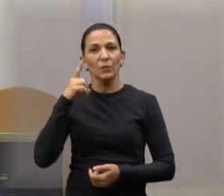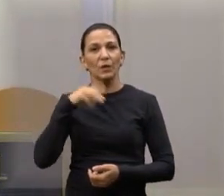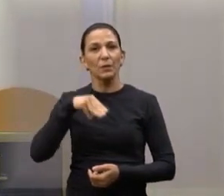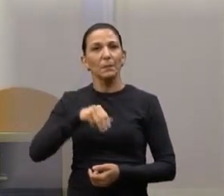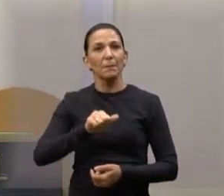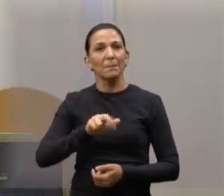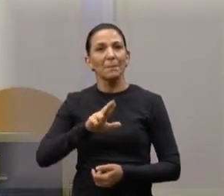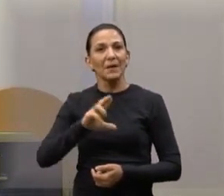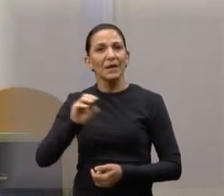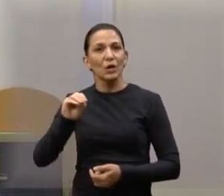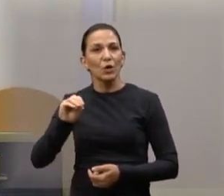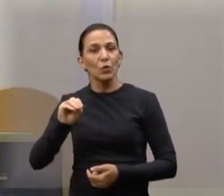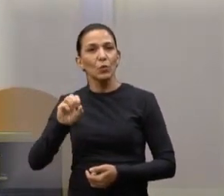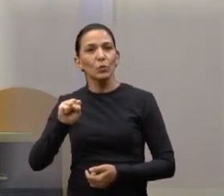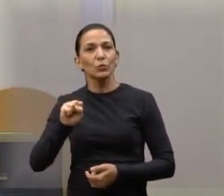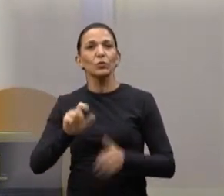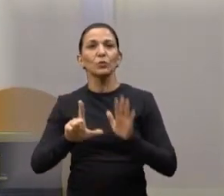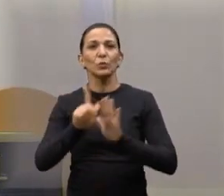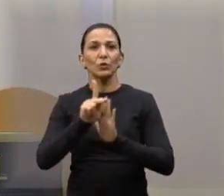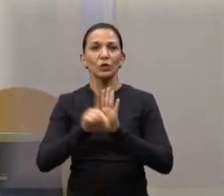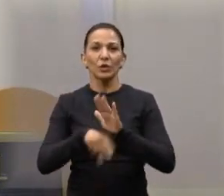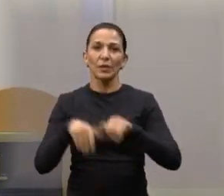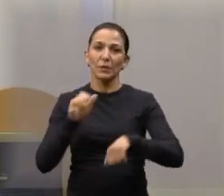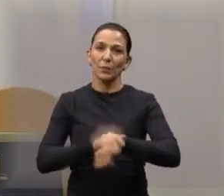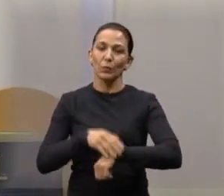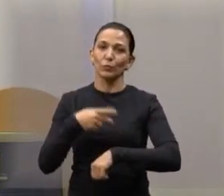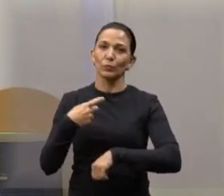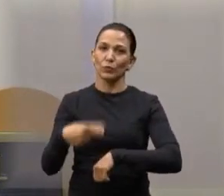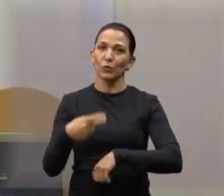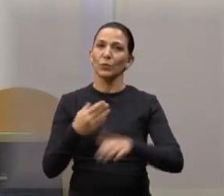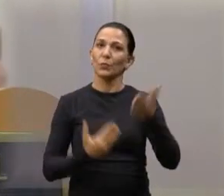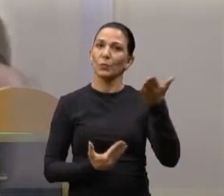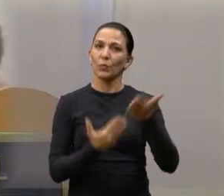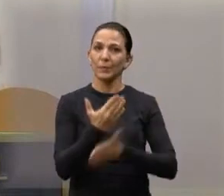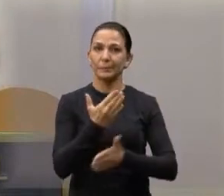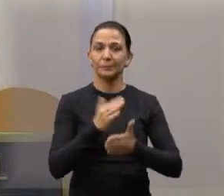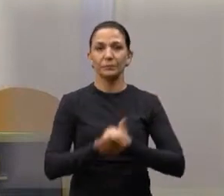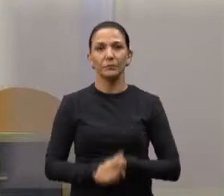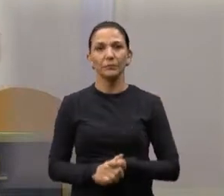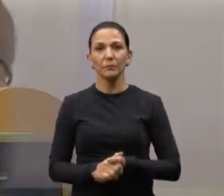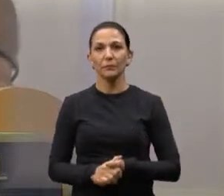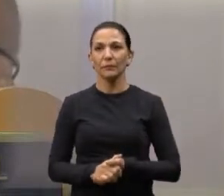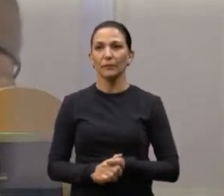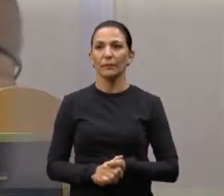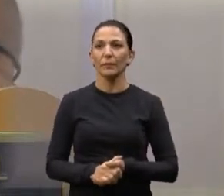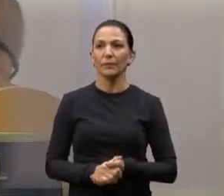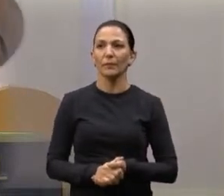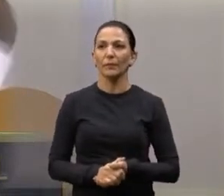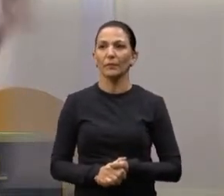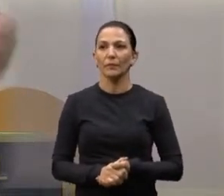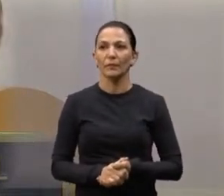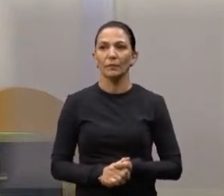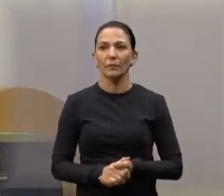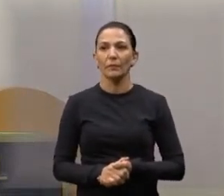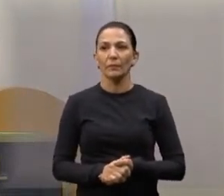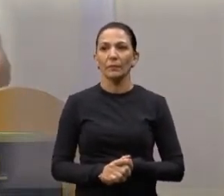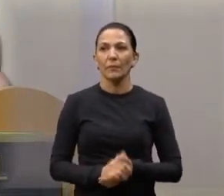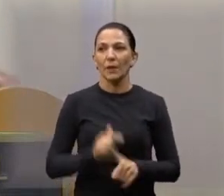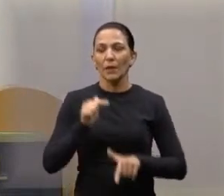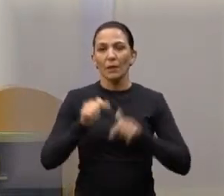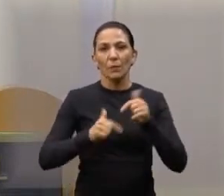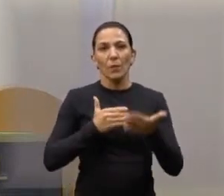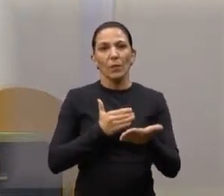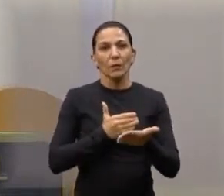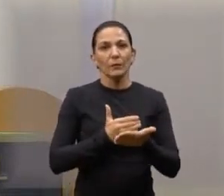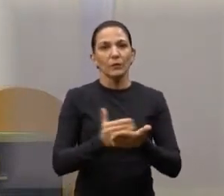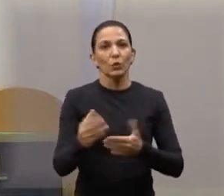Cavalcante. Então, eu fico muito feliz em ver com que um trabalho, né, que foi iniciado